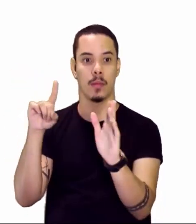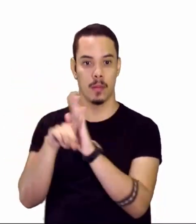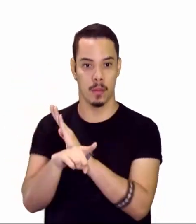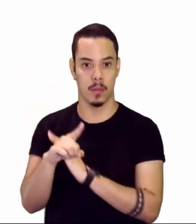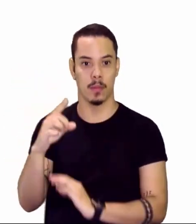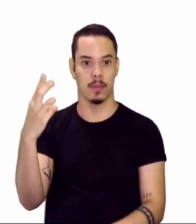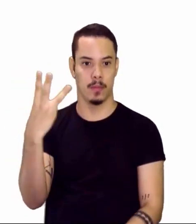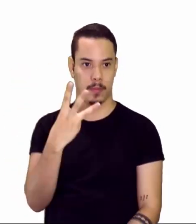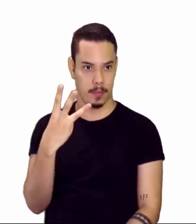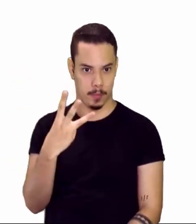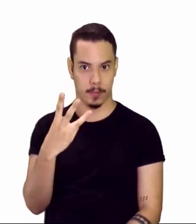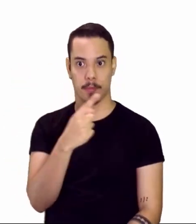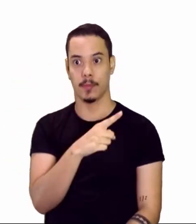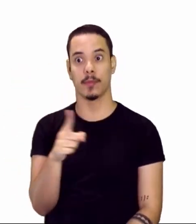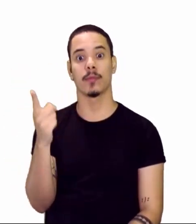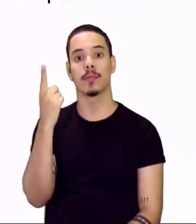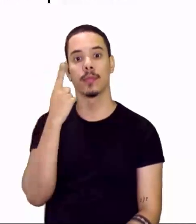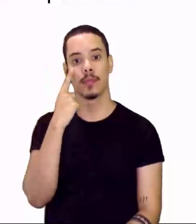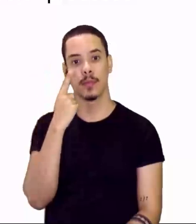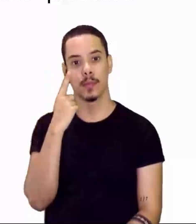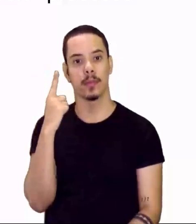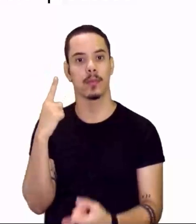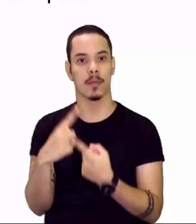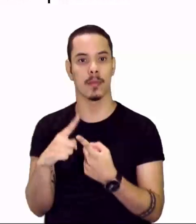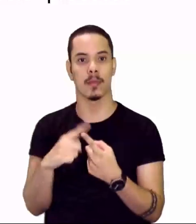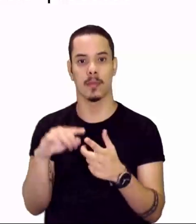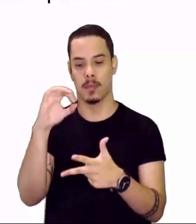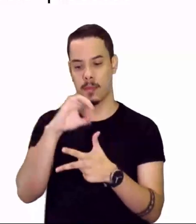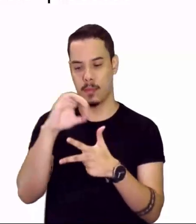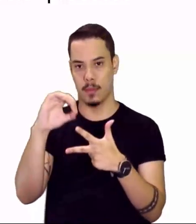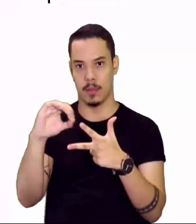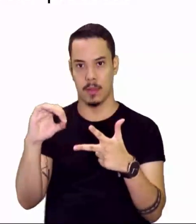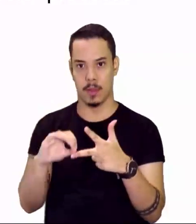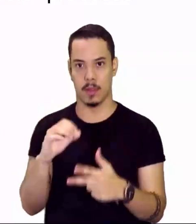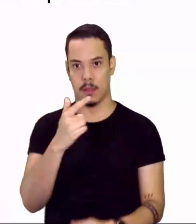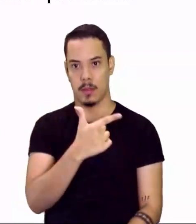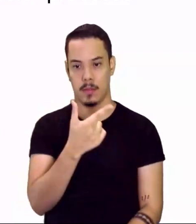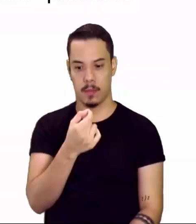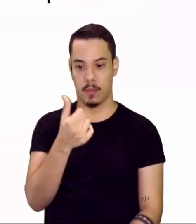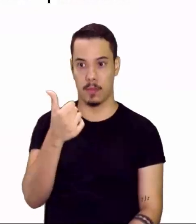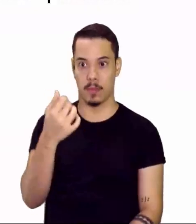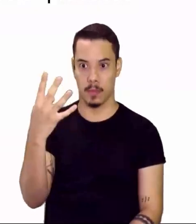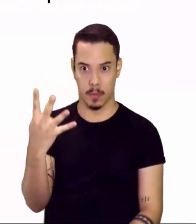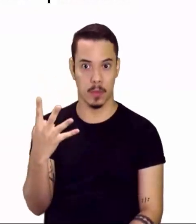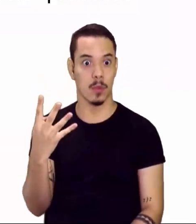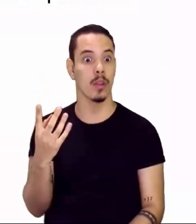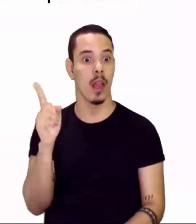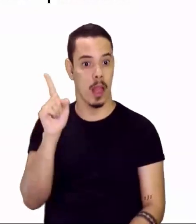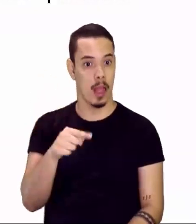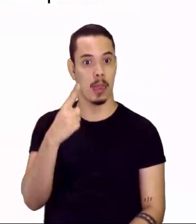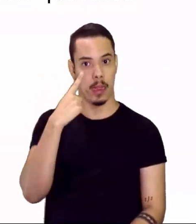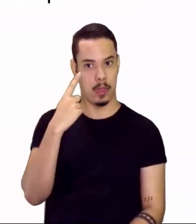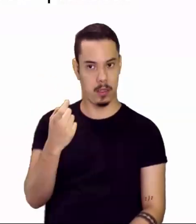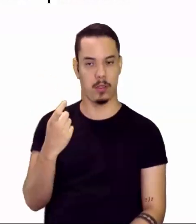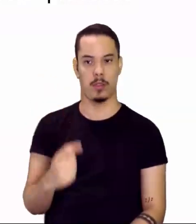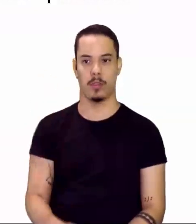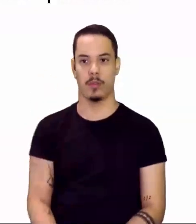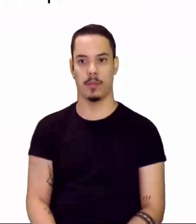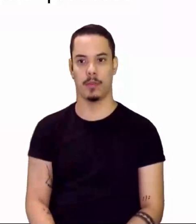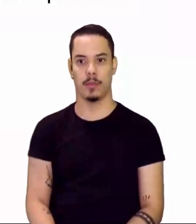de número 3, ela é uma questão do Enem de 2014. Olha só como ela é interessante. Diz o